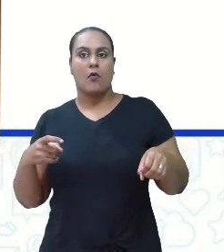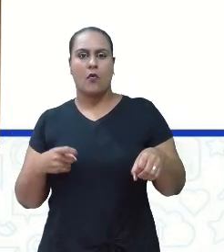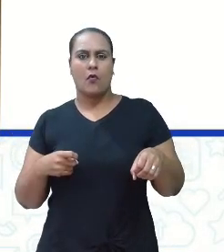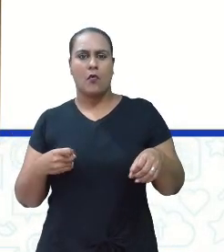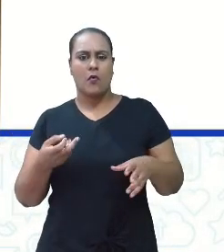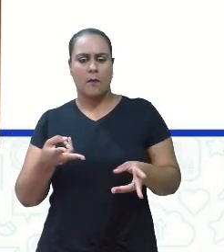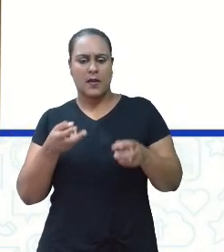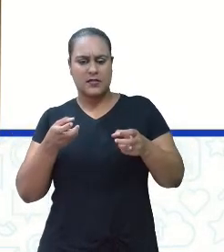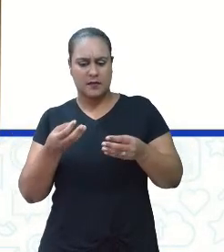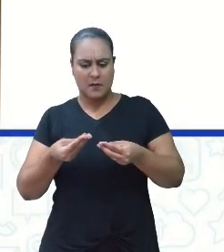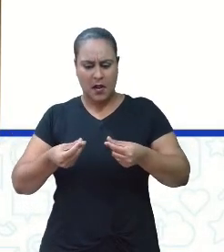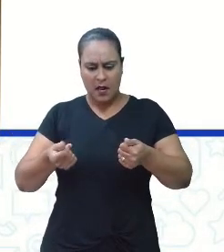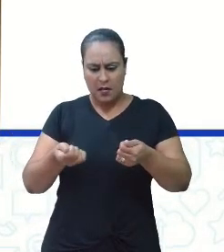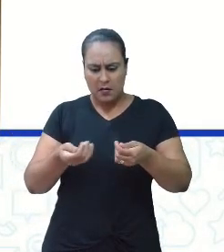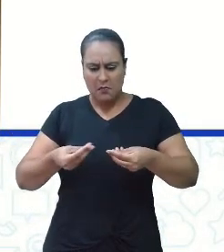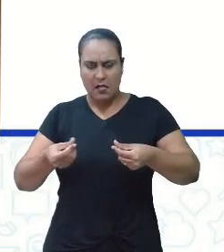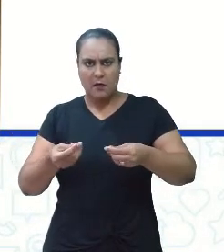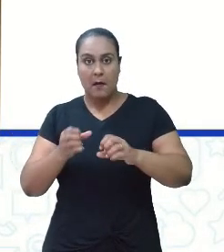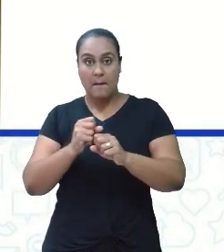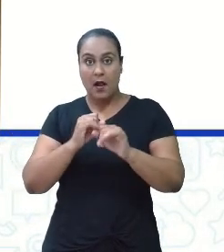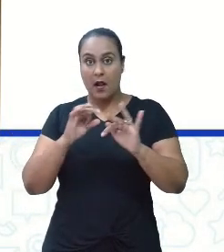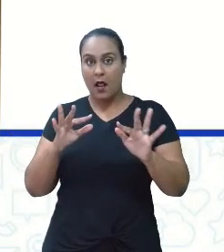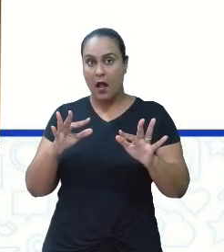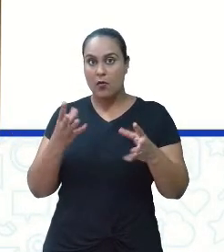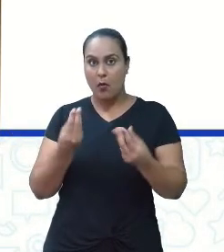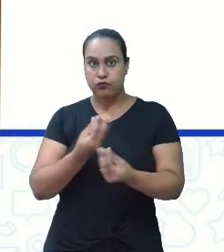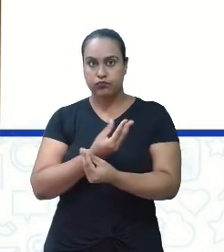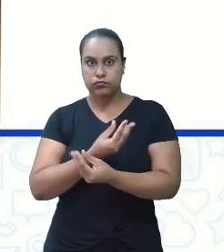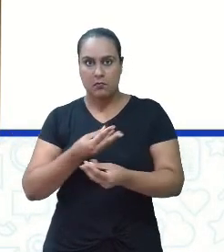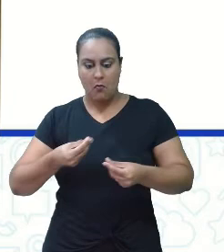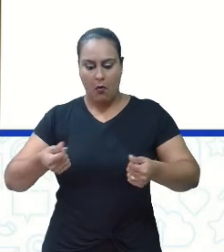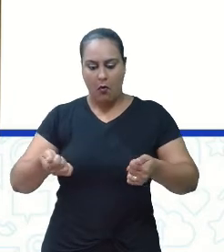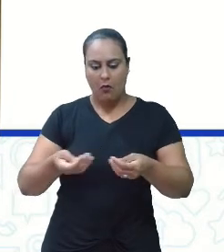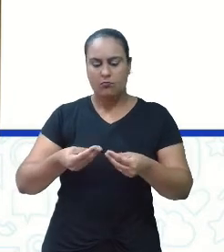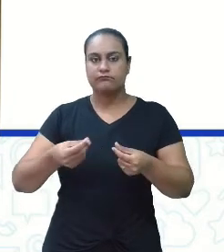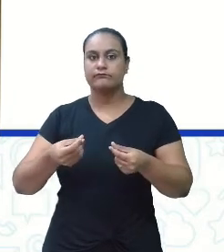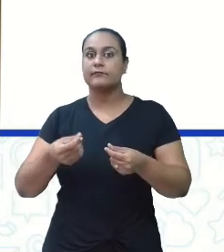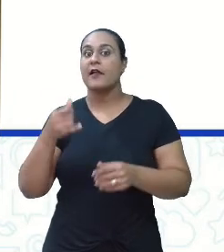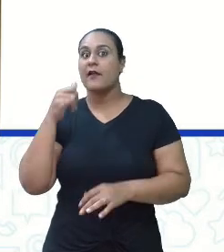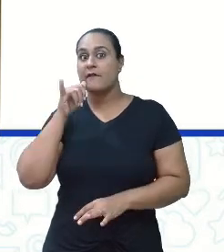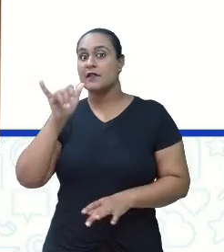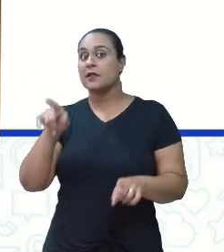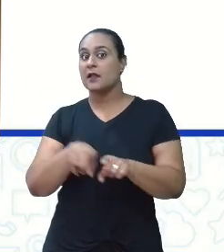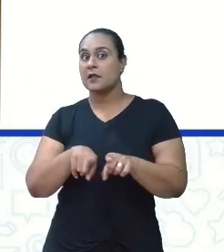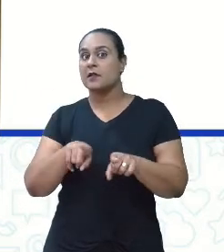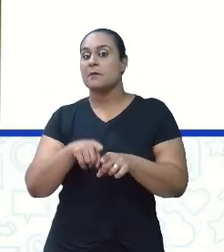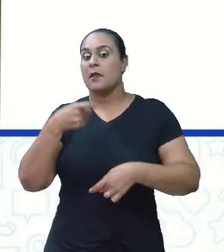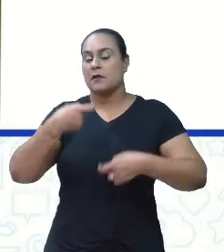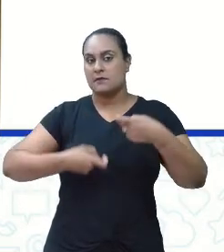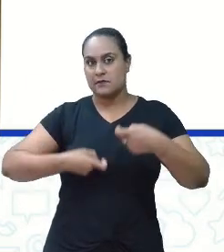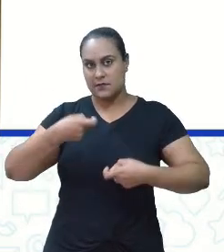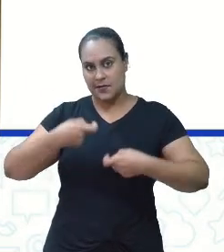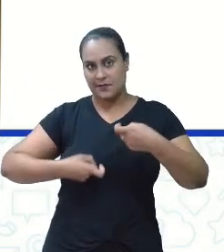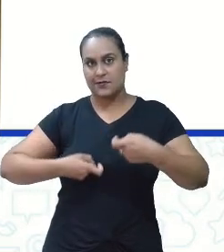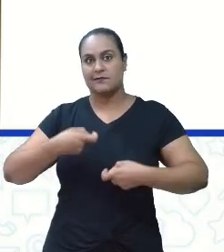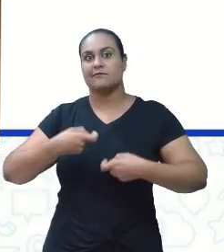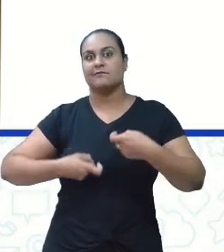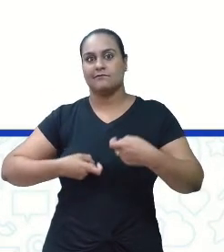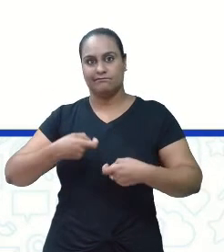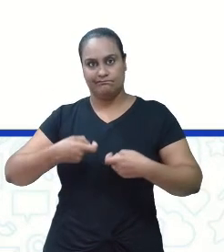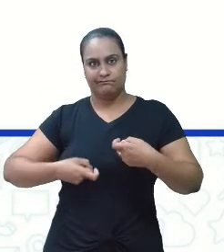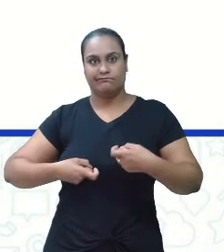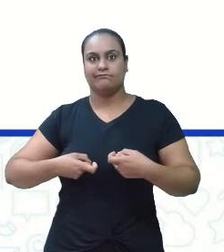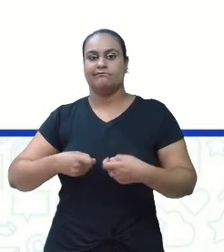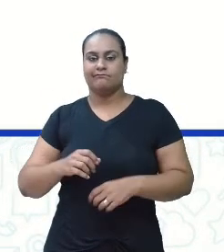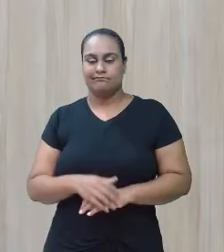ele torna-se mais claro e abundante. Nesse período, a mulher deve evitar também relações sexuais sem